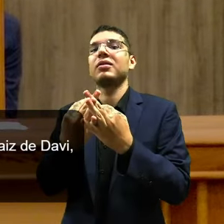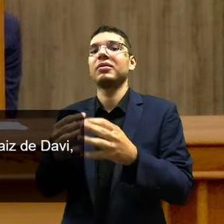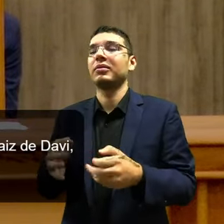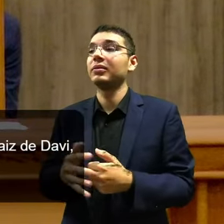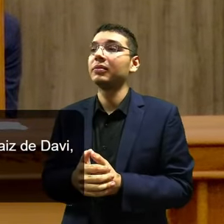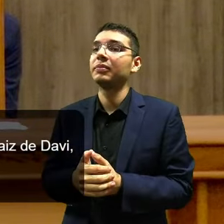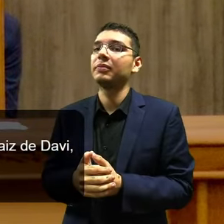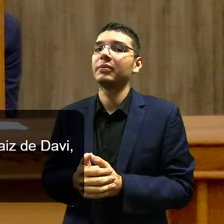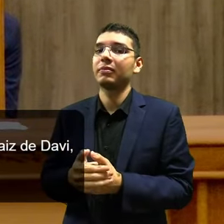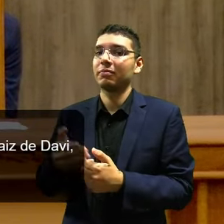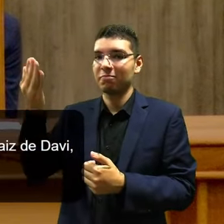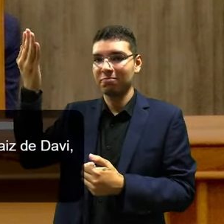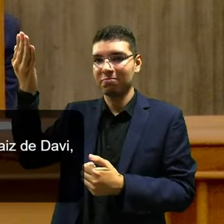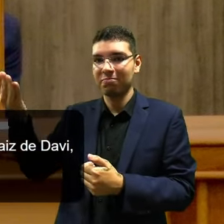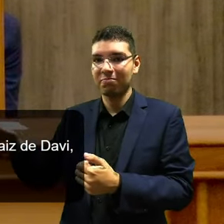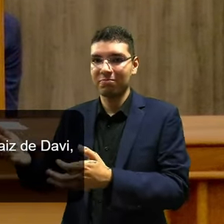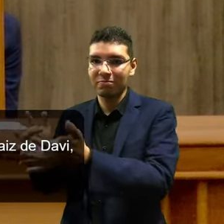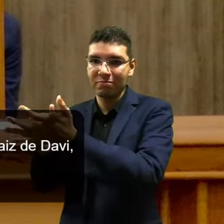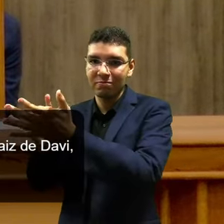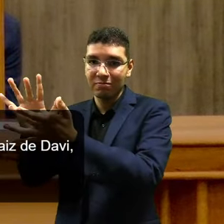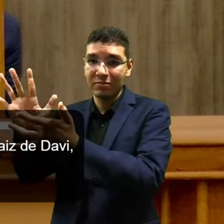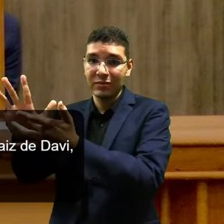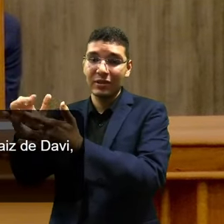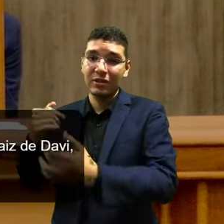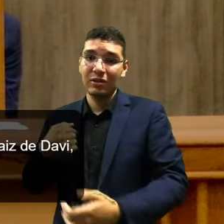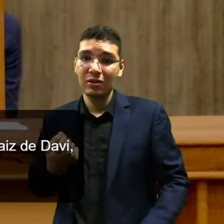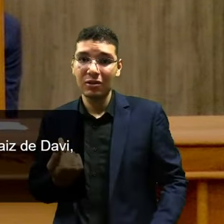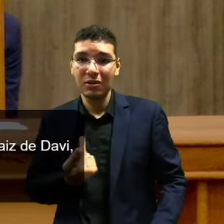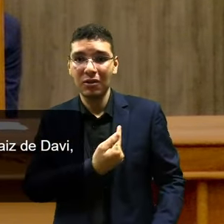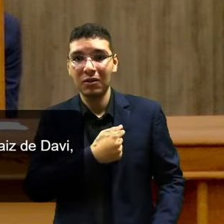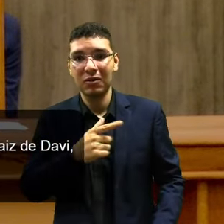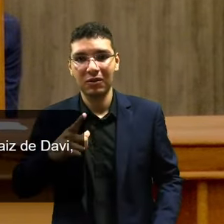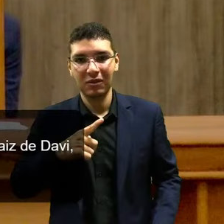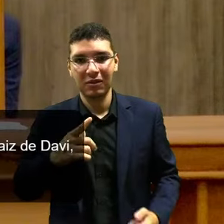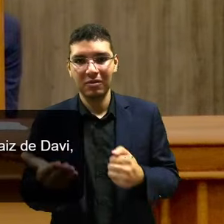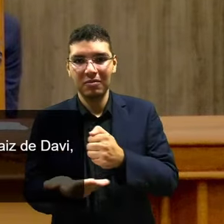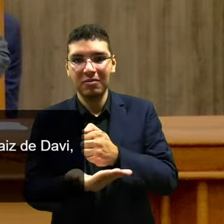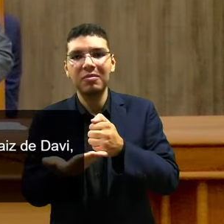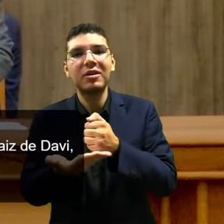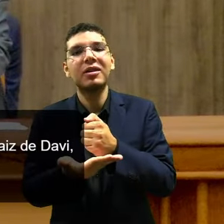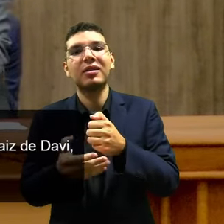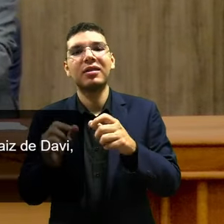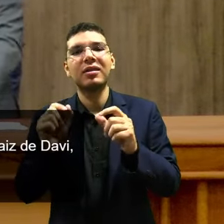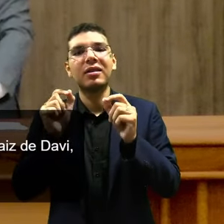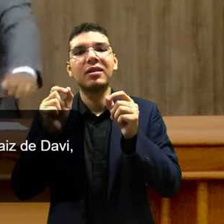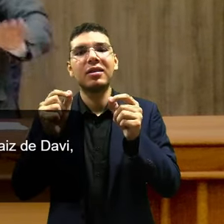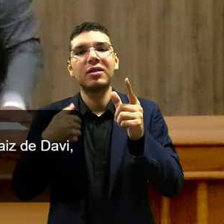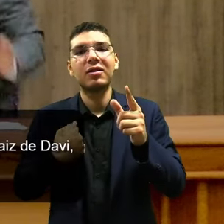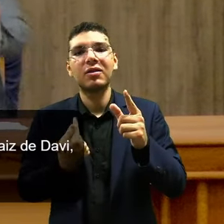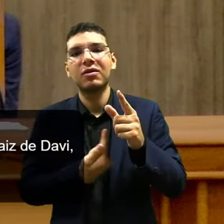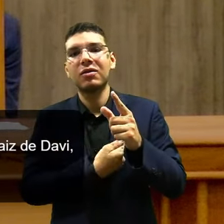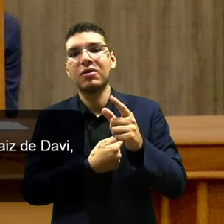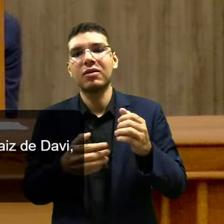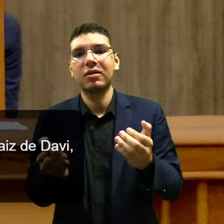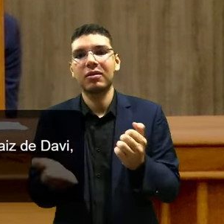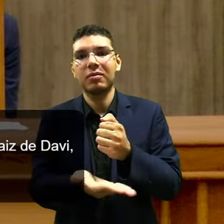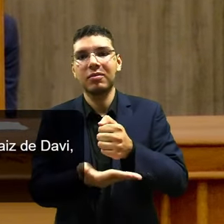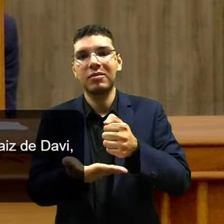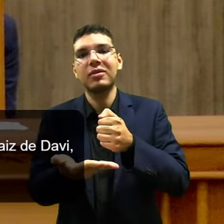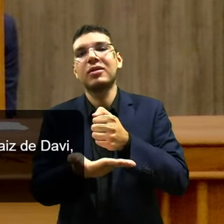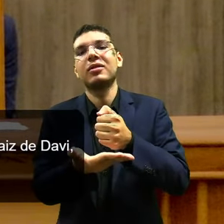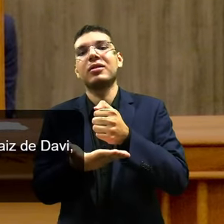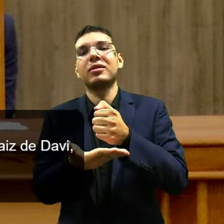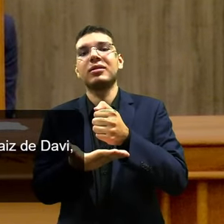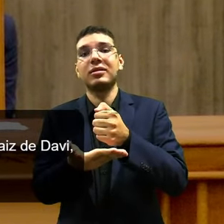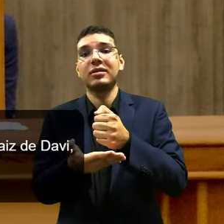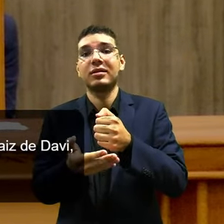diga nós temos raízes e quem é a nossa Raí quem é a nossa